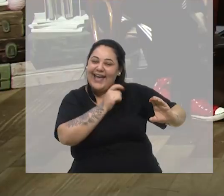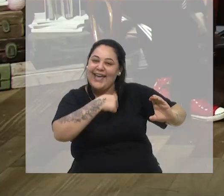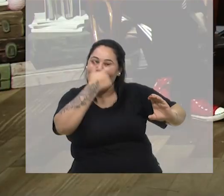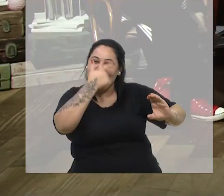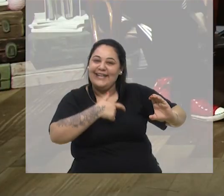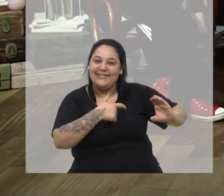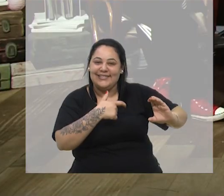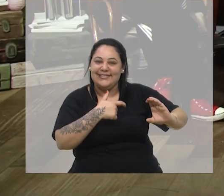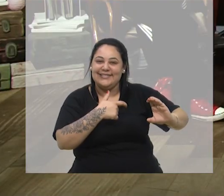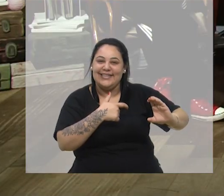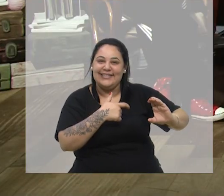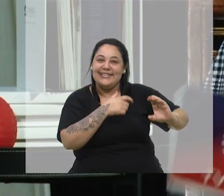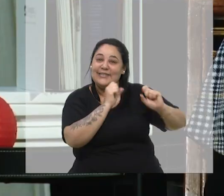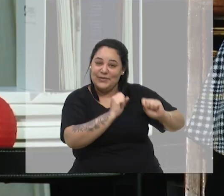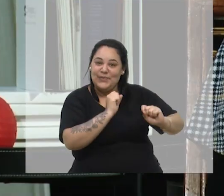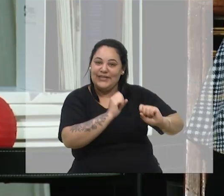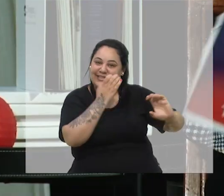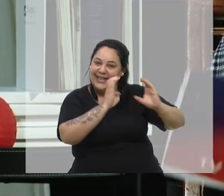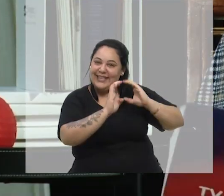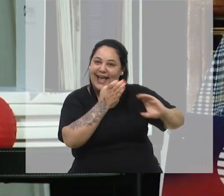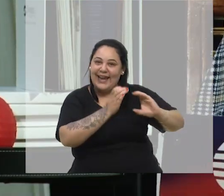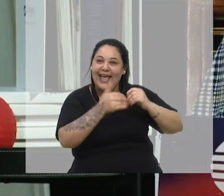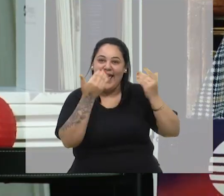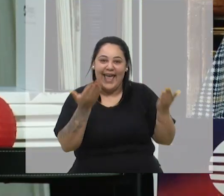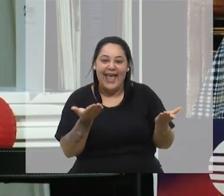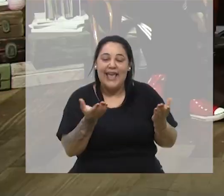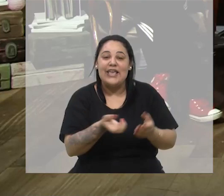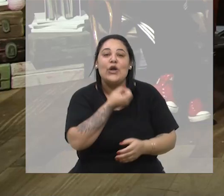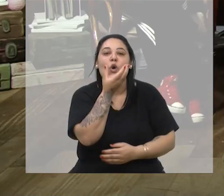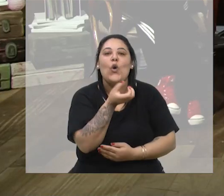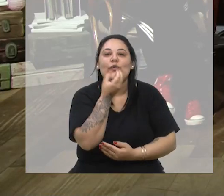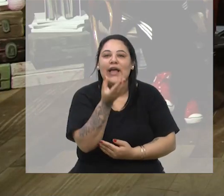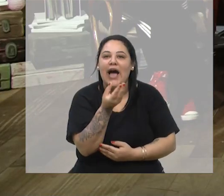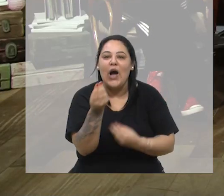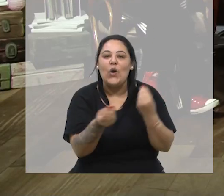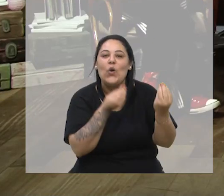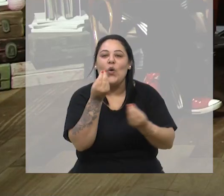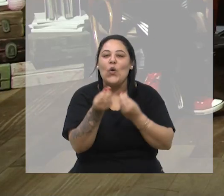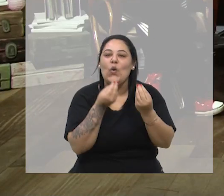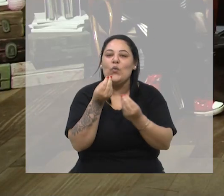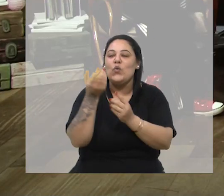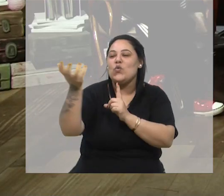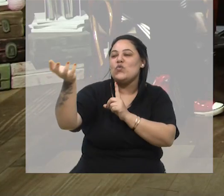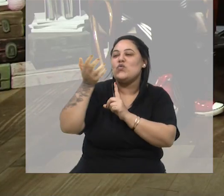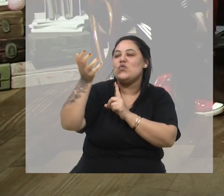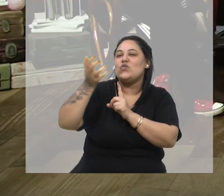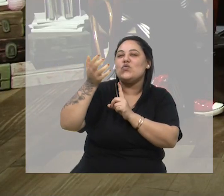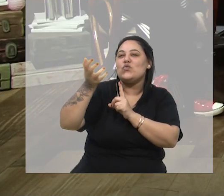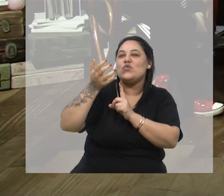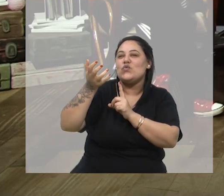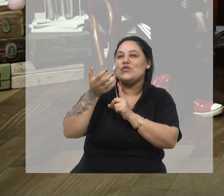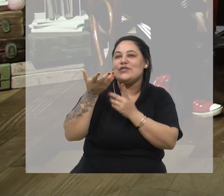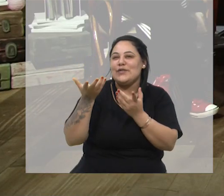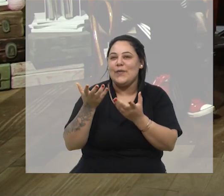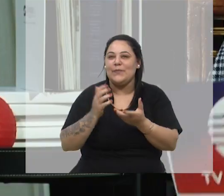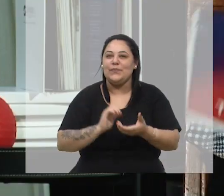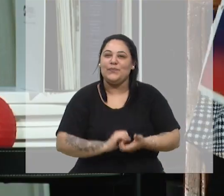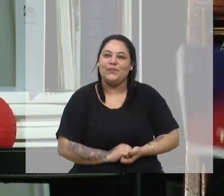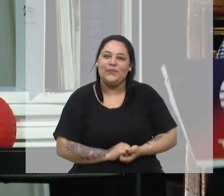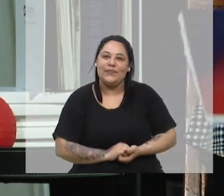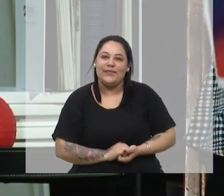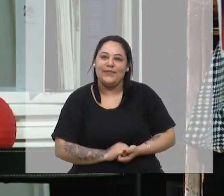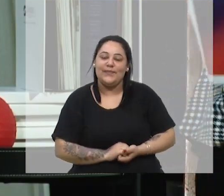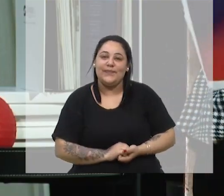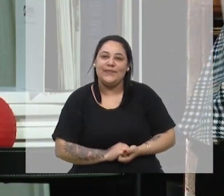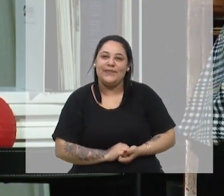bloco, a Aline podia cantar o jingle, né? Que eu sei que tu gosta de cantar, né, Aline? Então, eu acho que podia cantar um pouquinho para nós, para a gente conhecer também o jingle